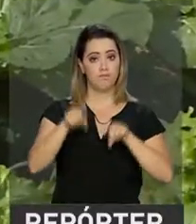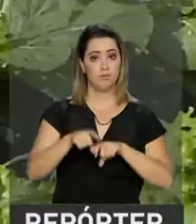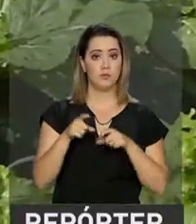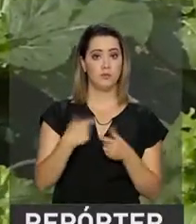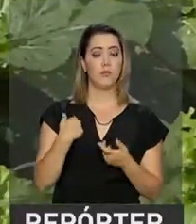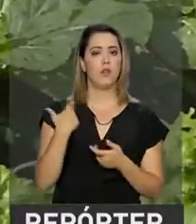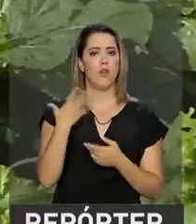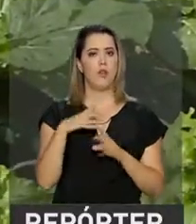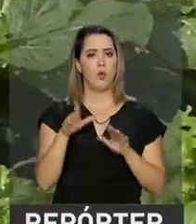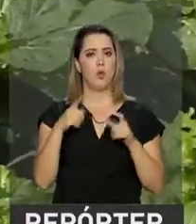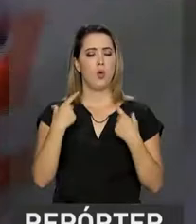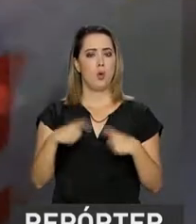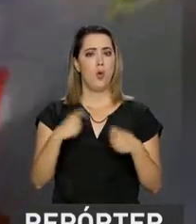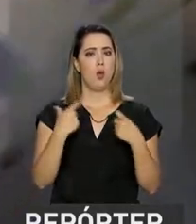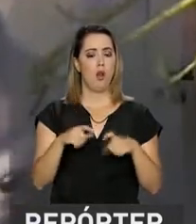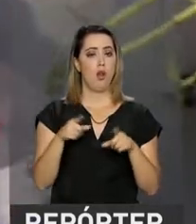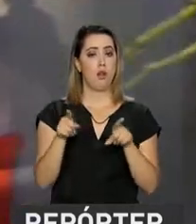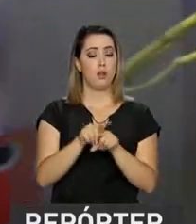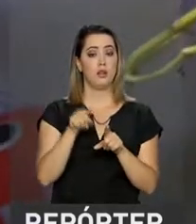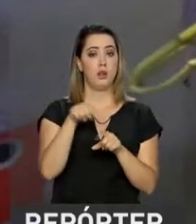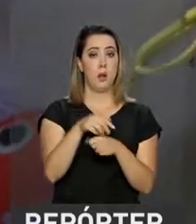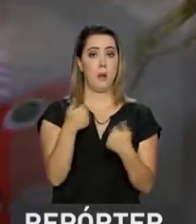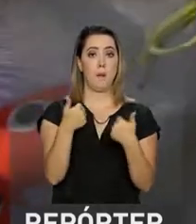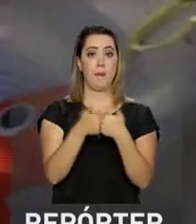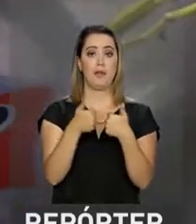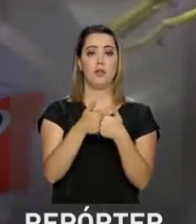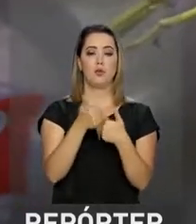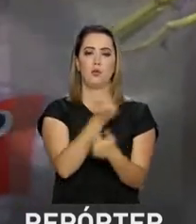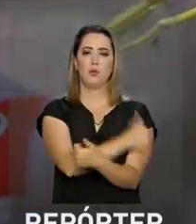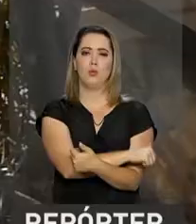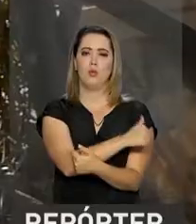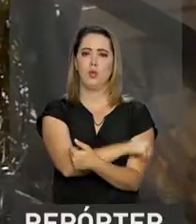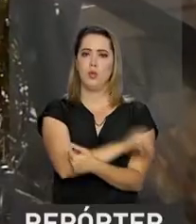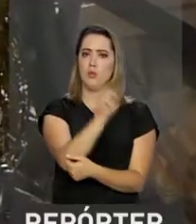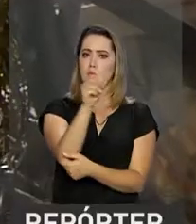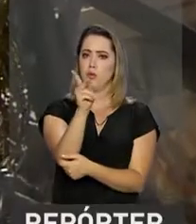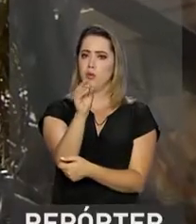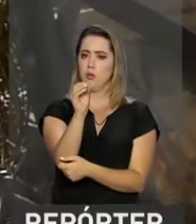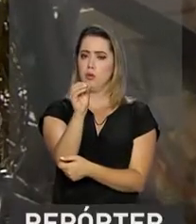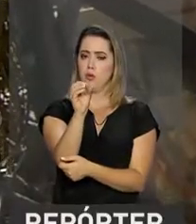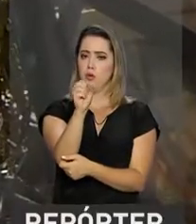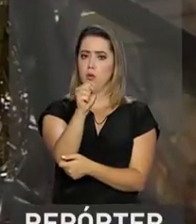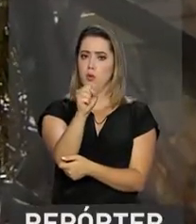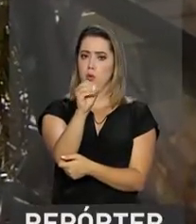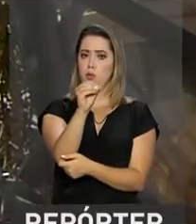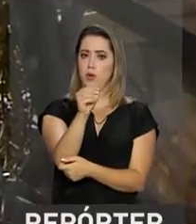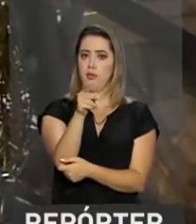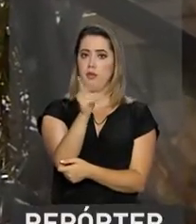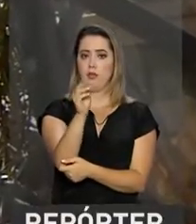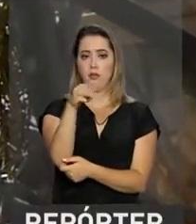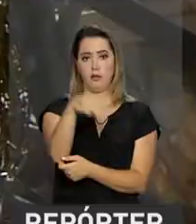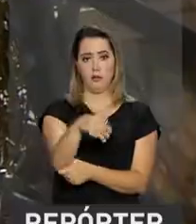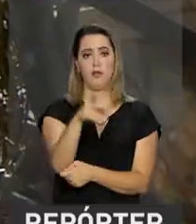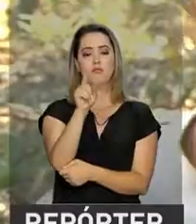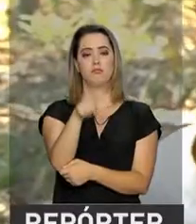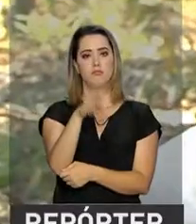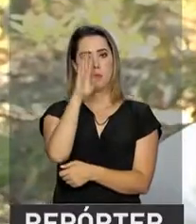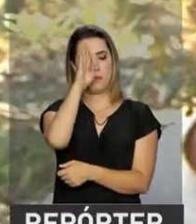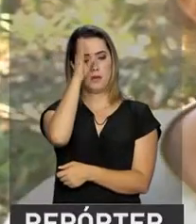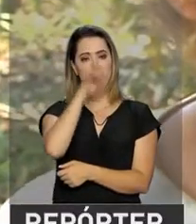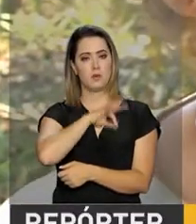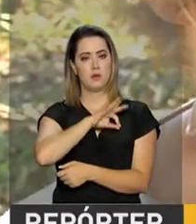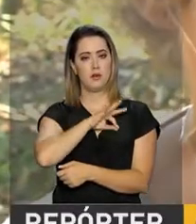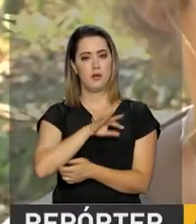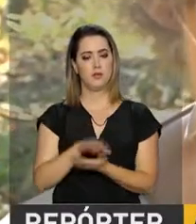herdado do pai em paracambi a 80 quilômetros da cidade do rio de janeiro é hoje sua principal fonte de renda tanto